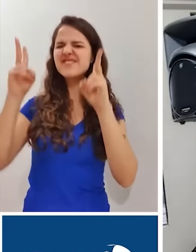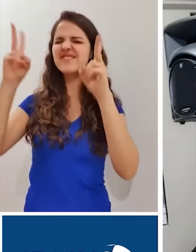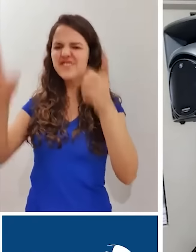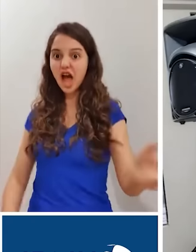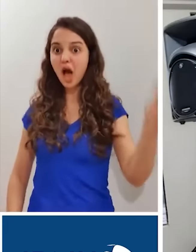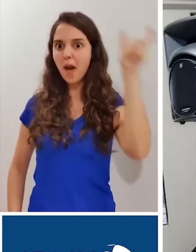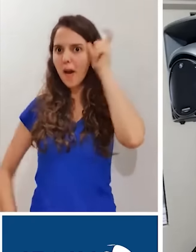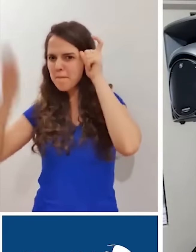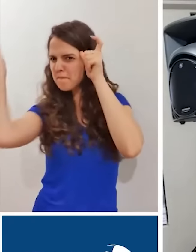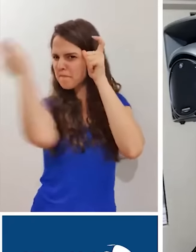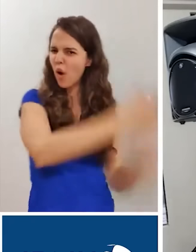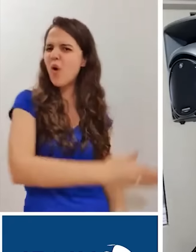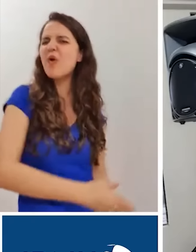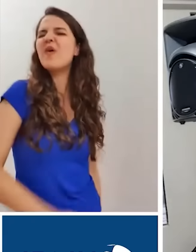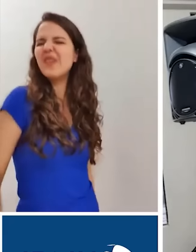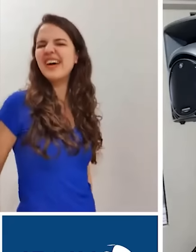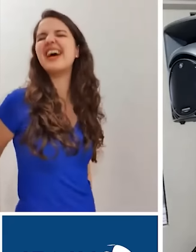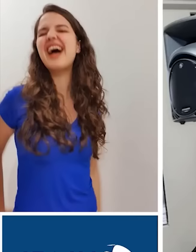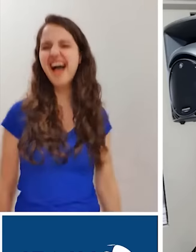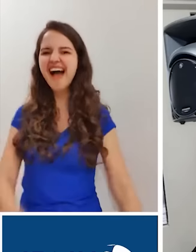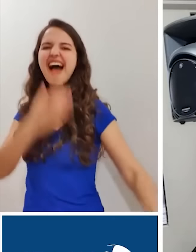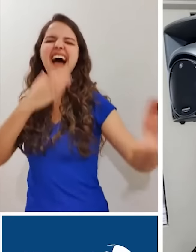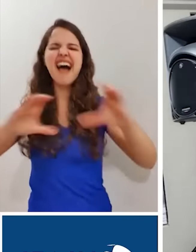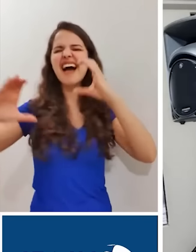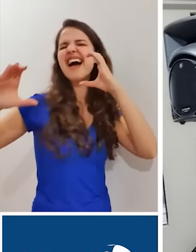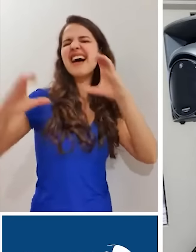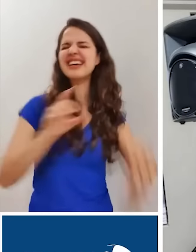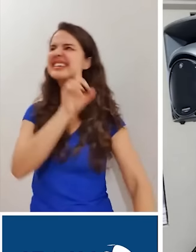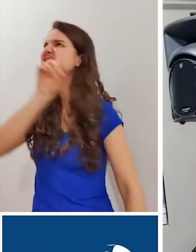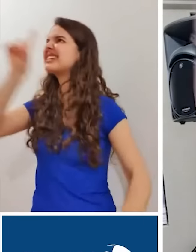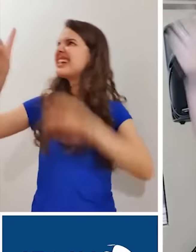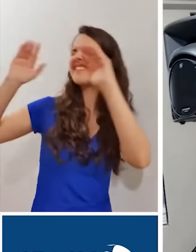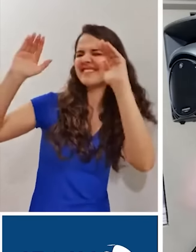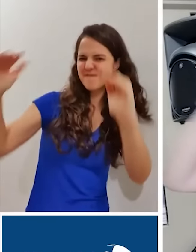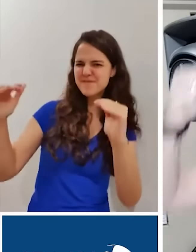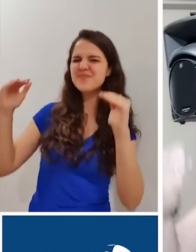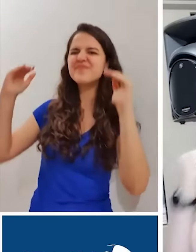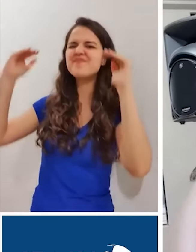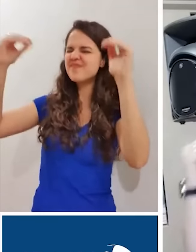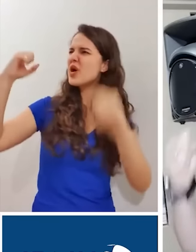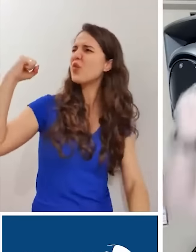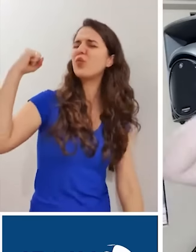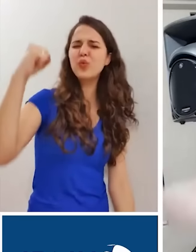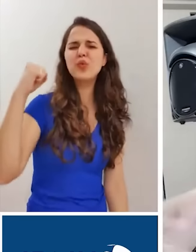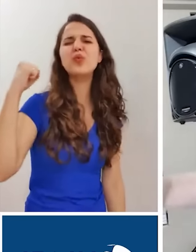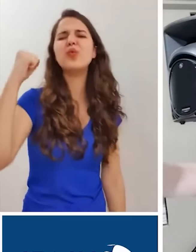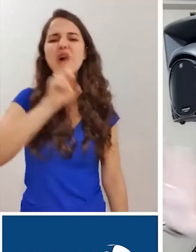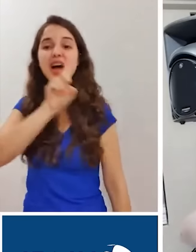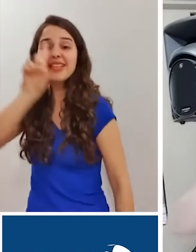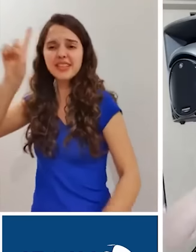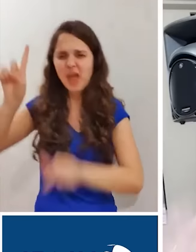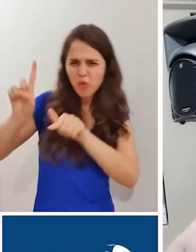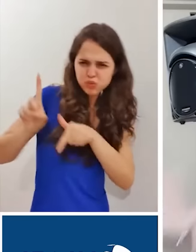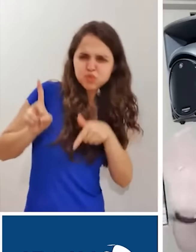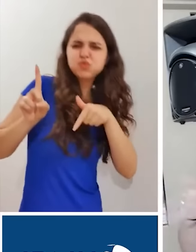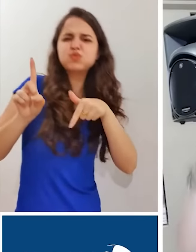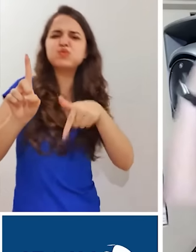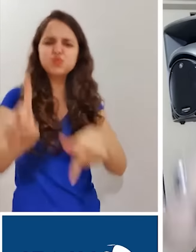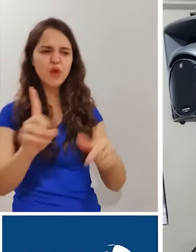bradaremos grande ao senhor Deus está lutando dissipando as